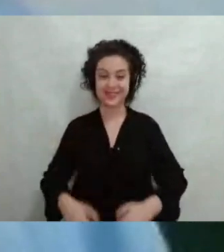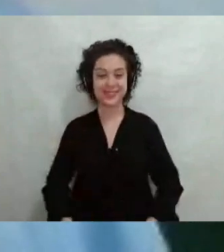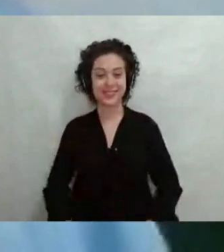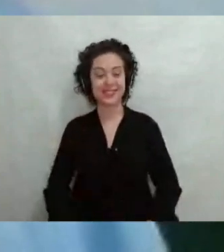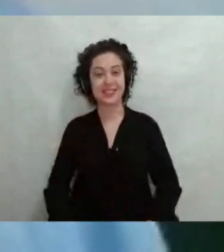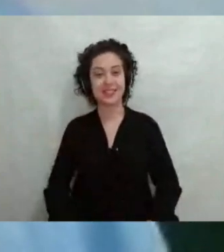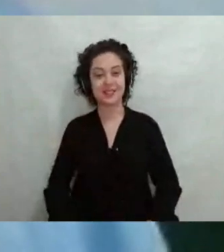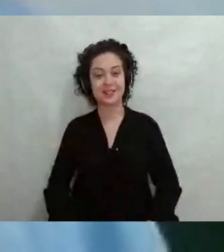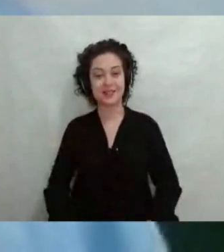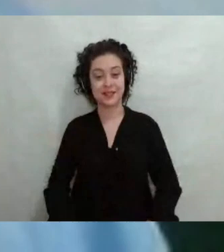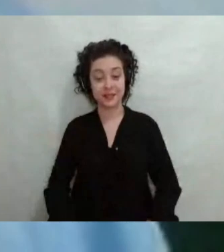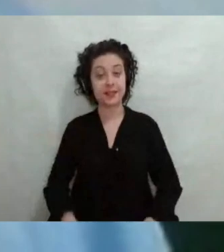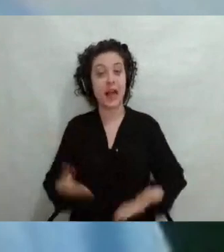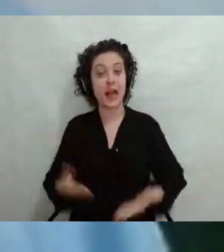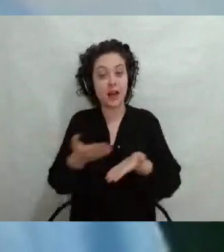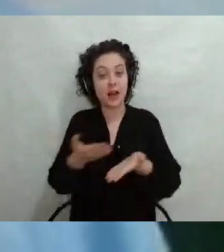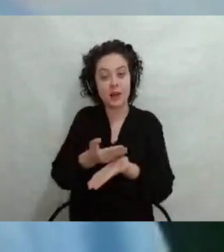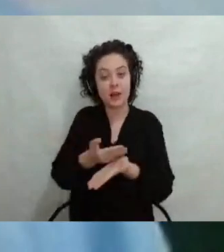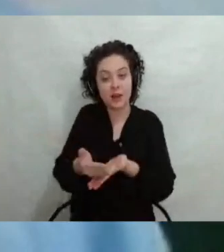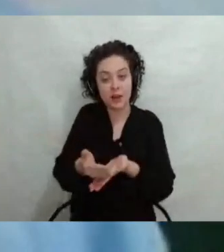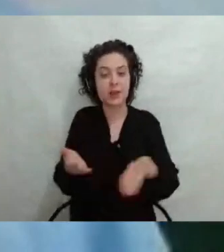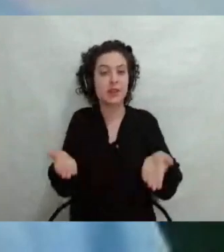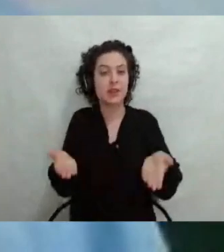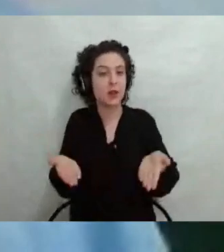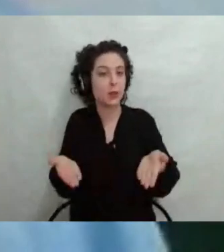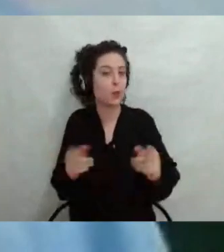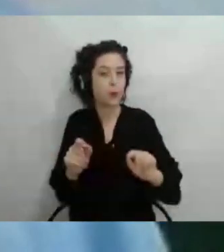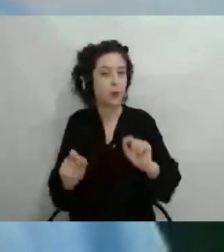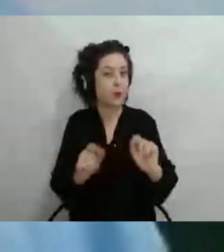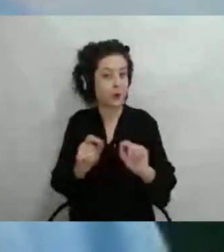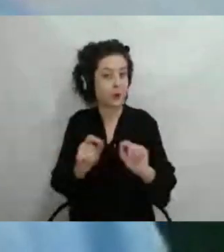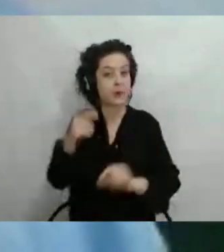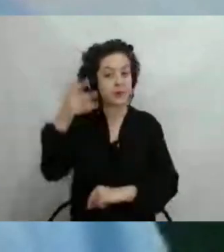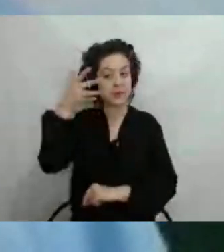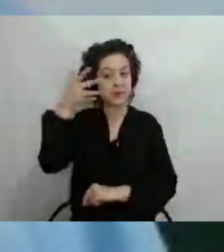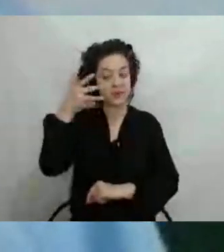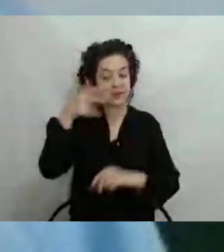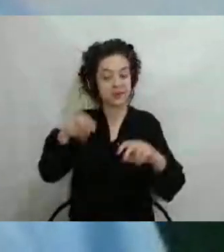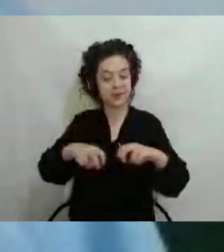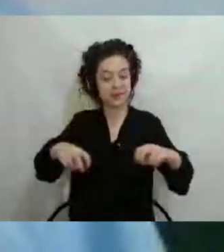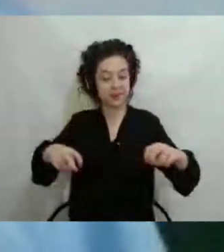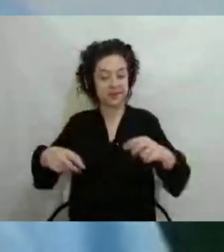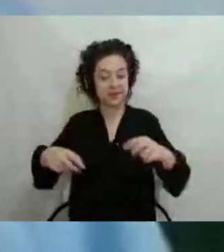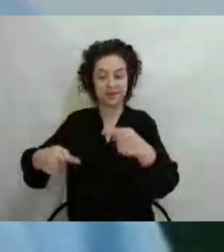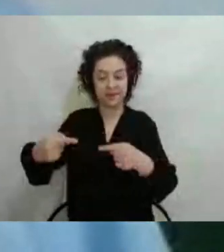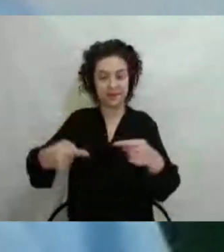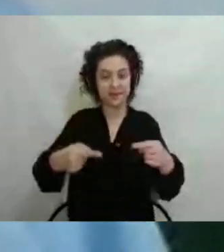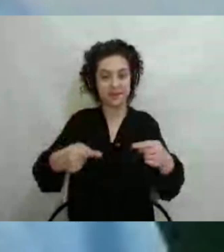dar início nesse momento ao nosso painel, a uma mesa muito bem